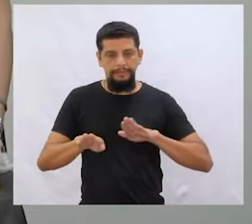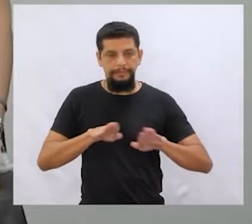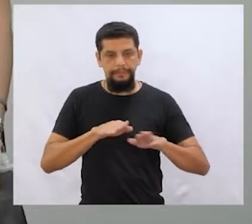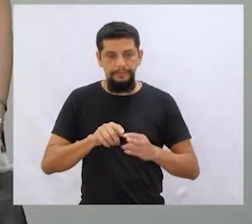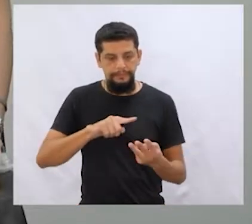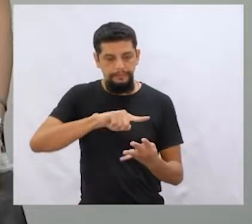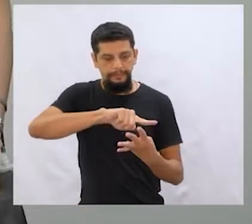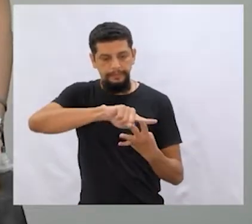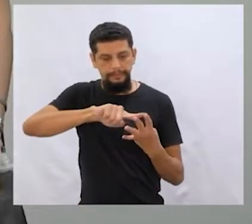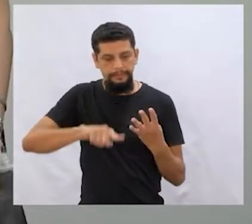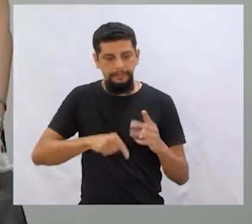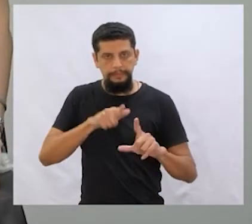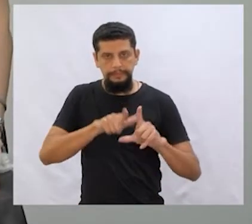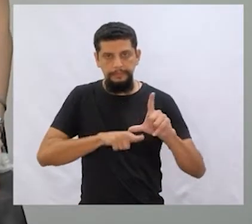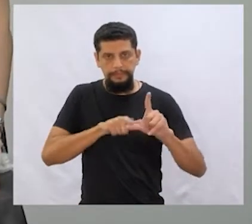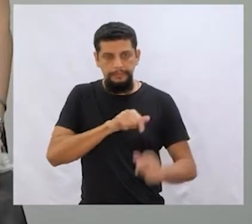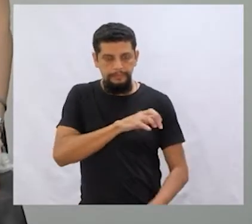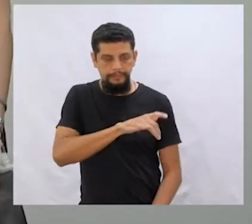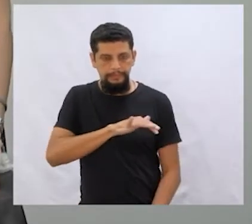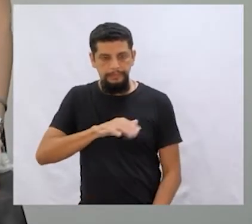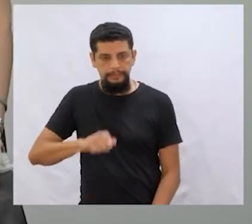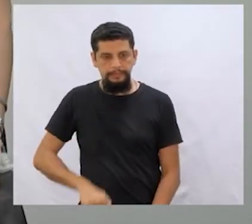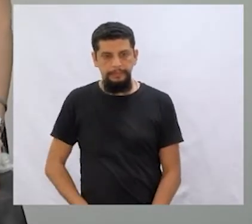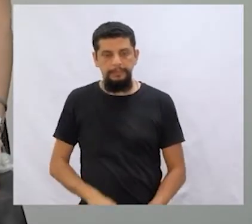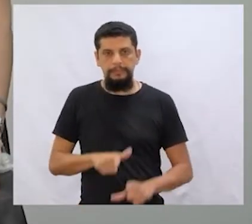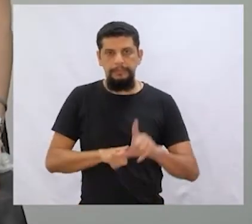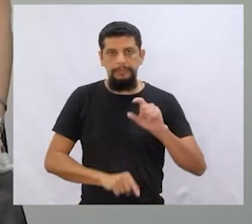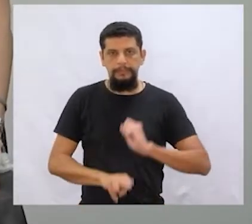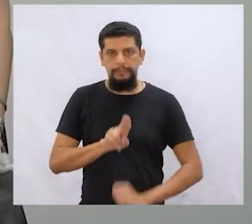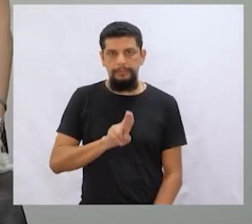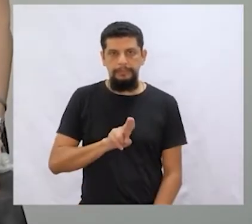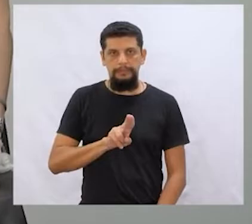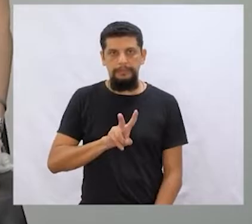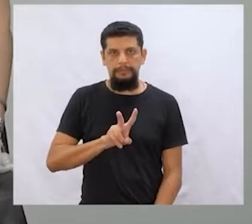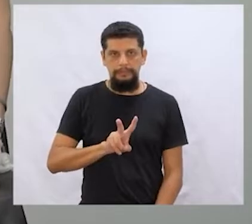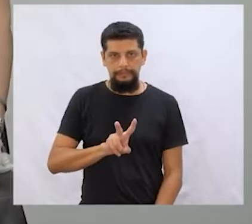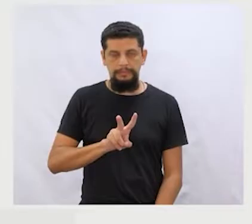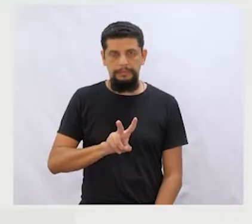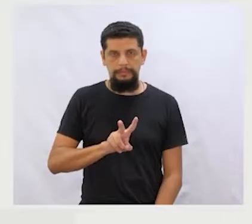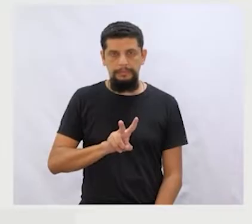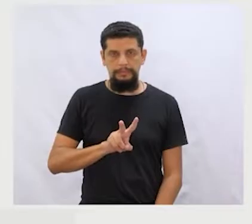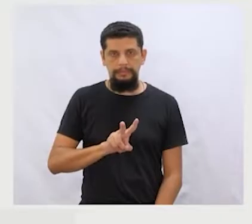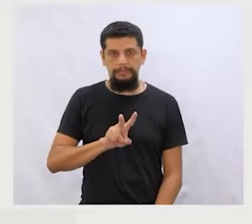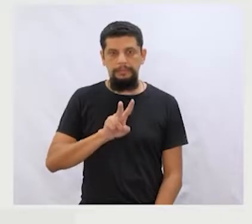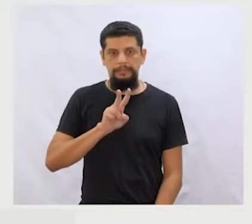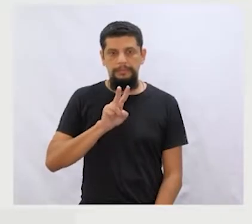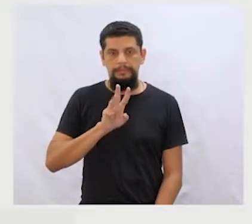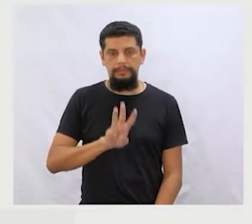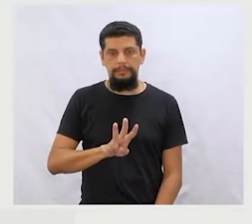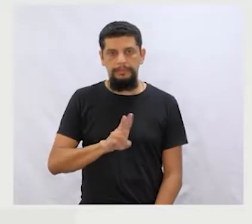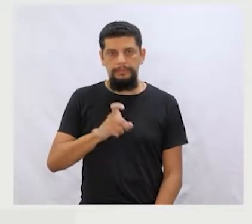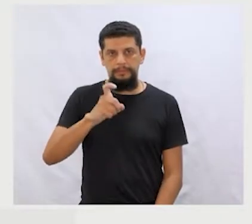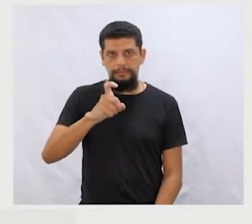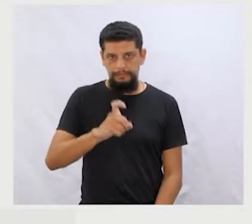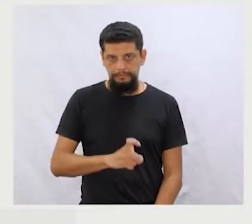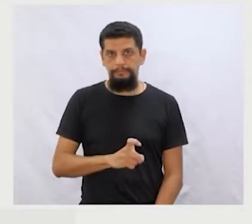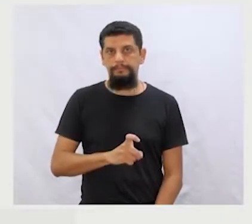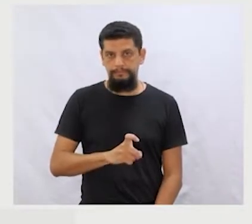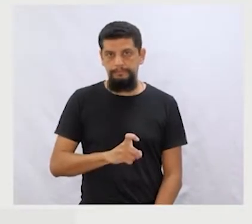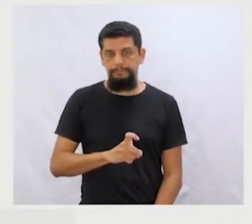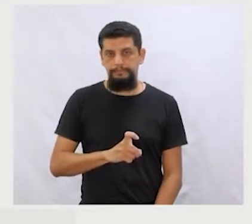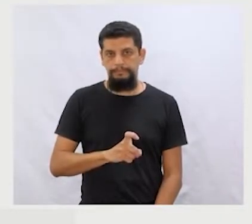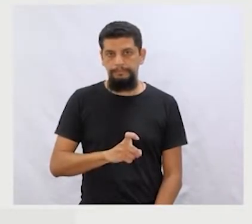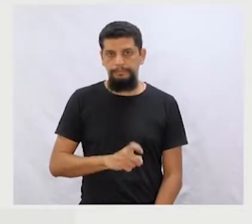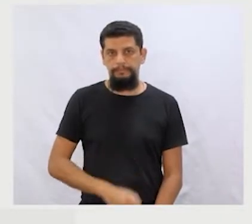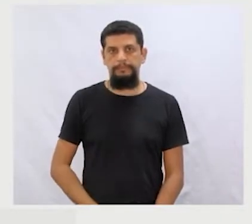traçado de mais 4 letras do alfabeto. Nós fizemos o traçado da letra U, da letra V, W e